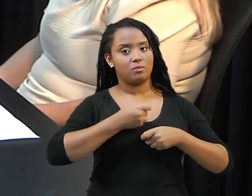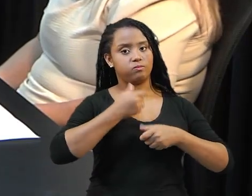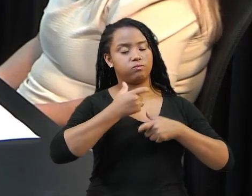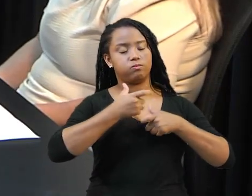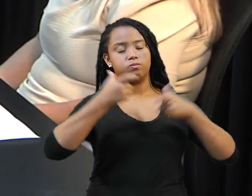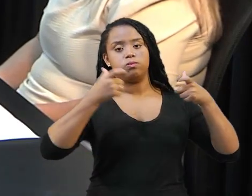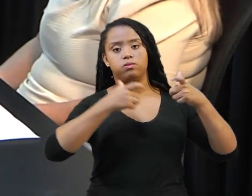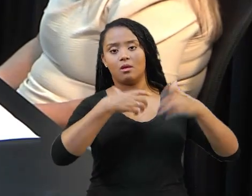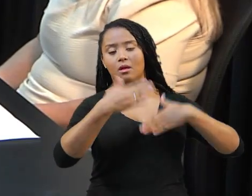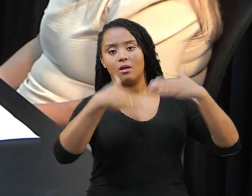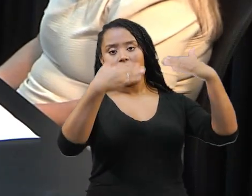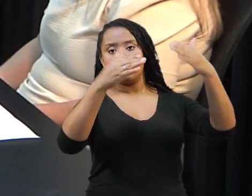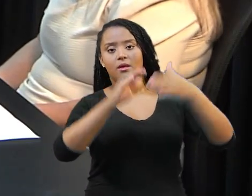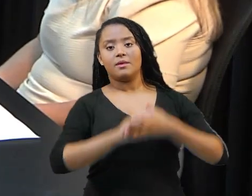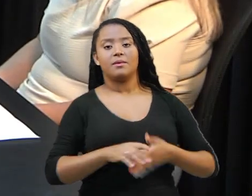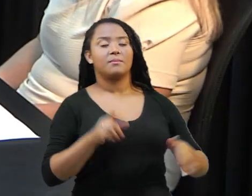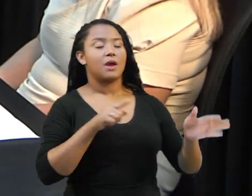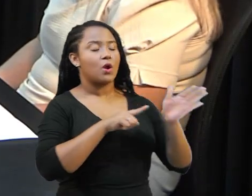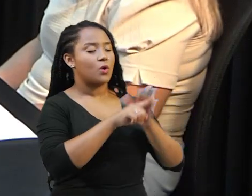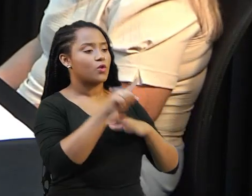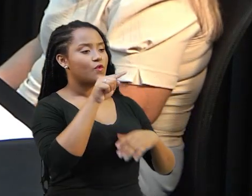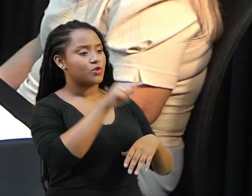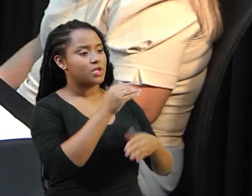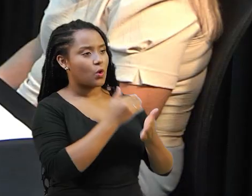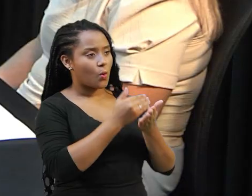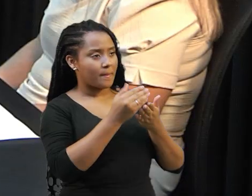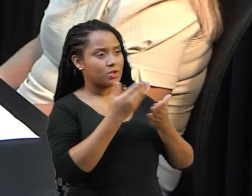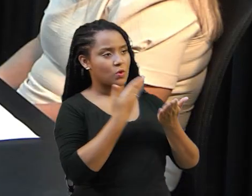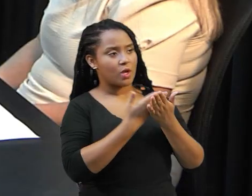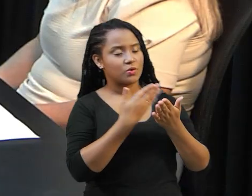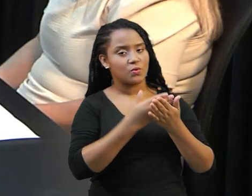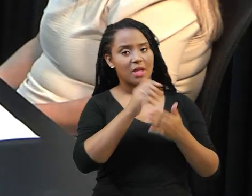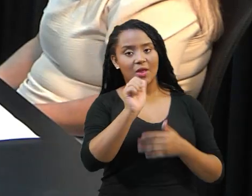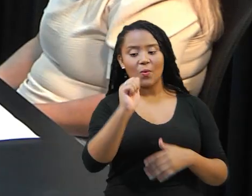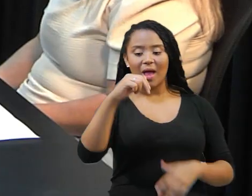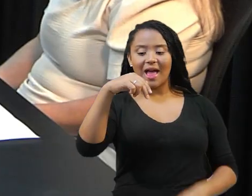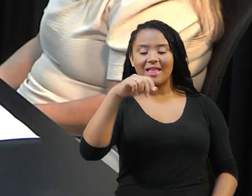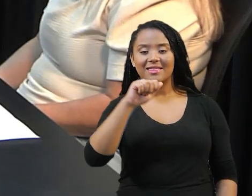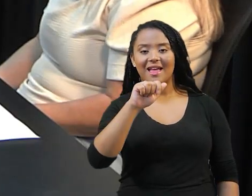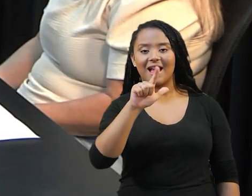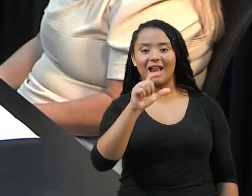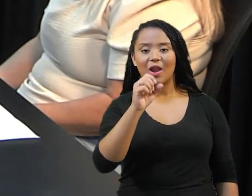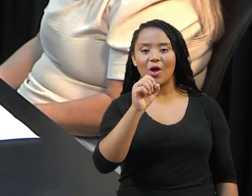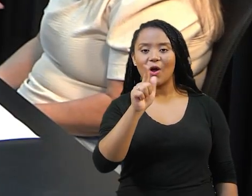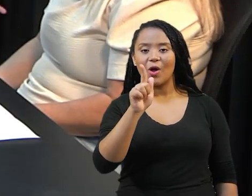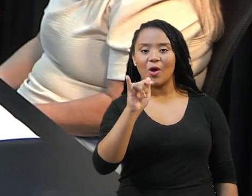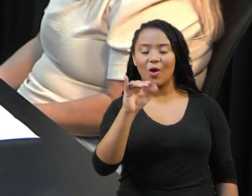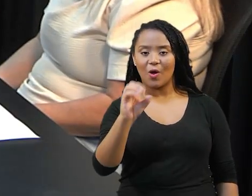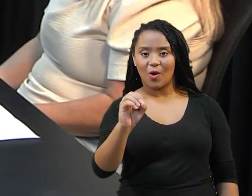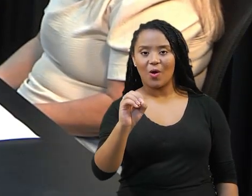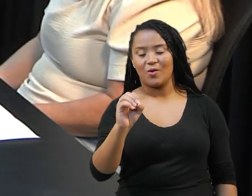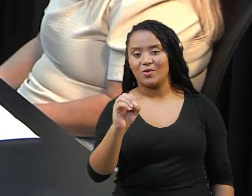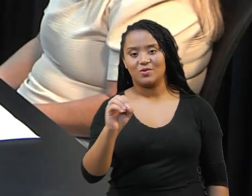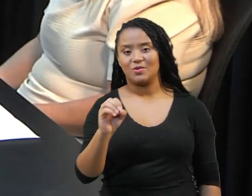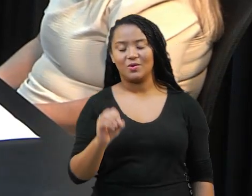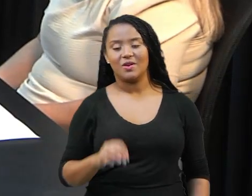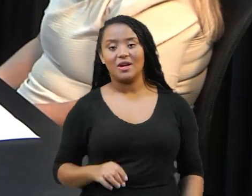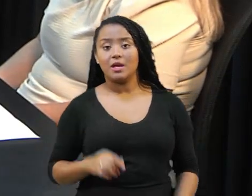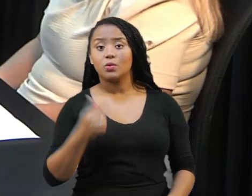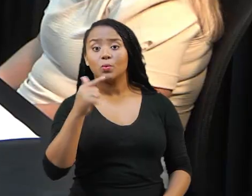todo esse conhecimento. Dr. Paulo Henrique começou a estudar no analógico. Nem tinha celular, né? Não tinha,